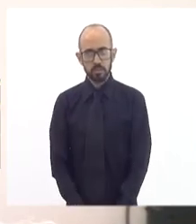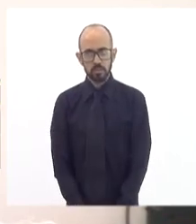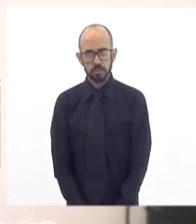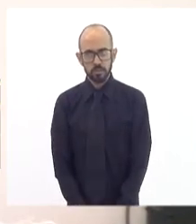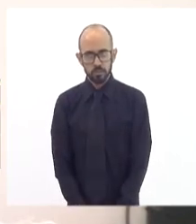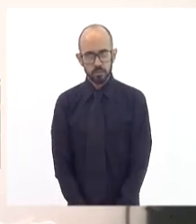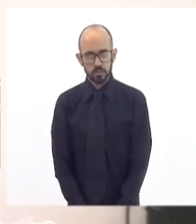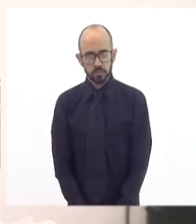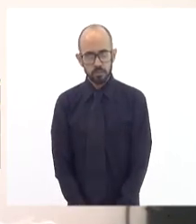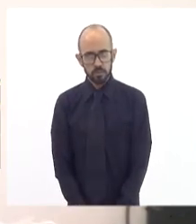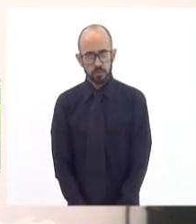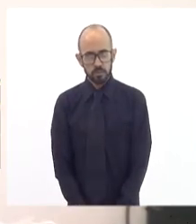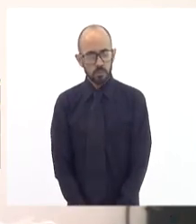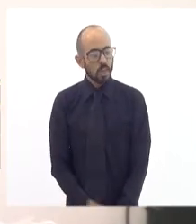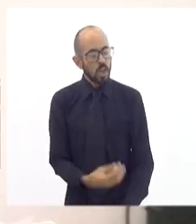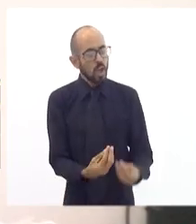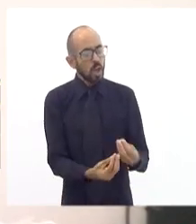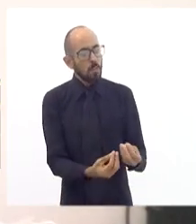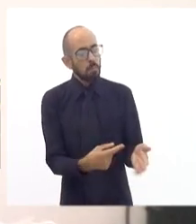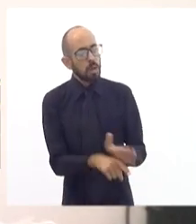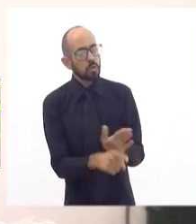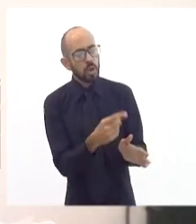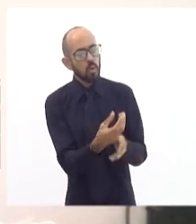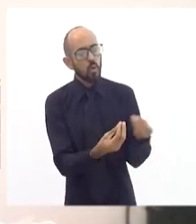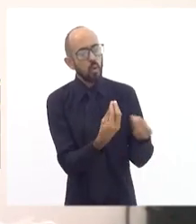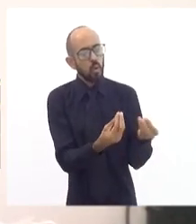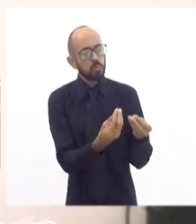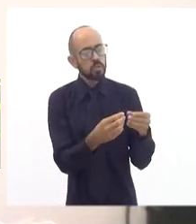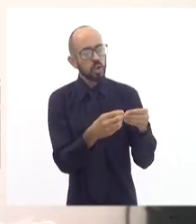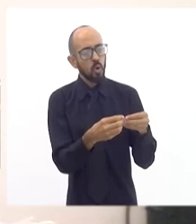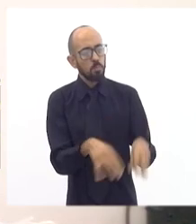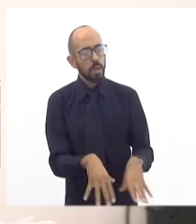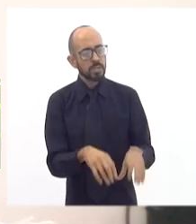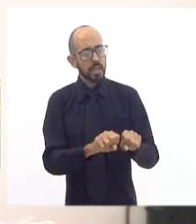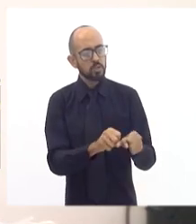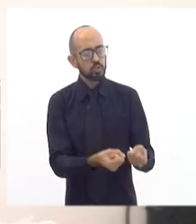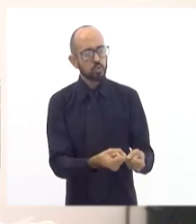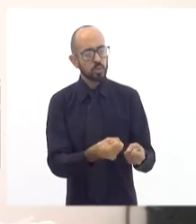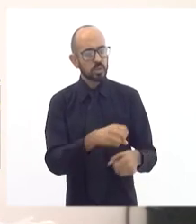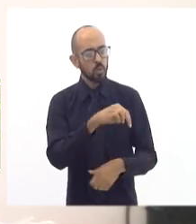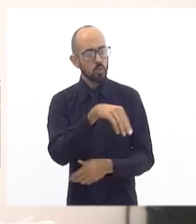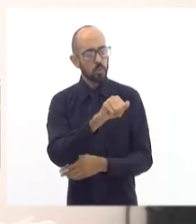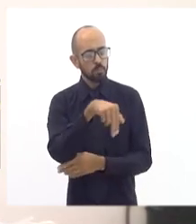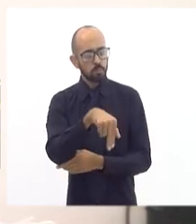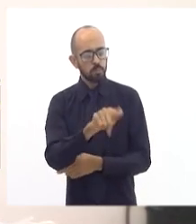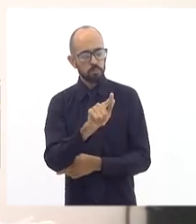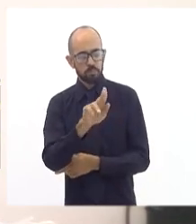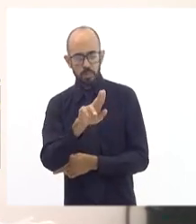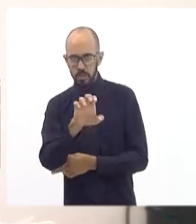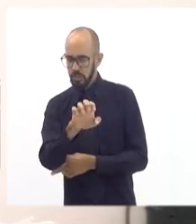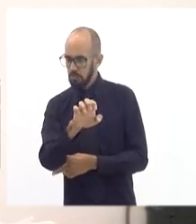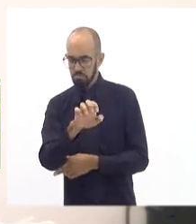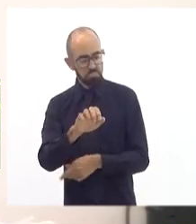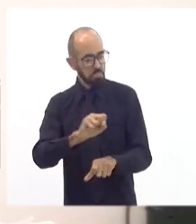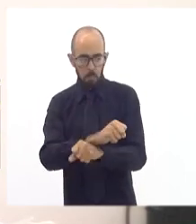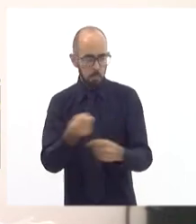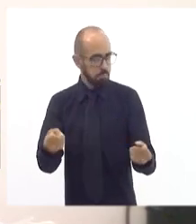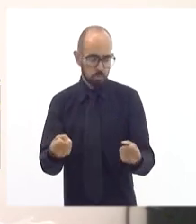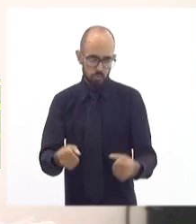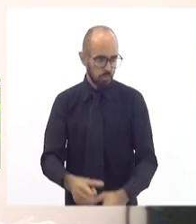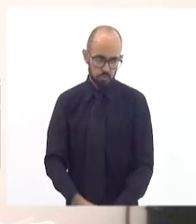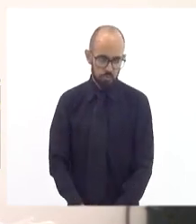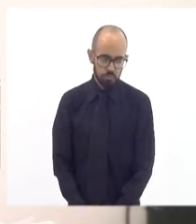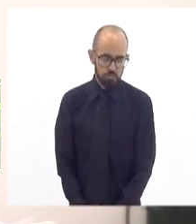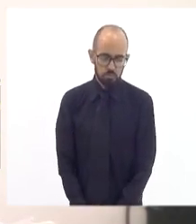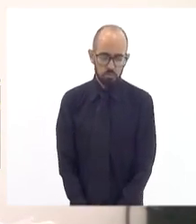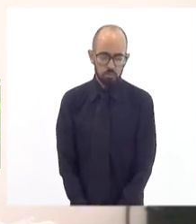E como que se compra essa supressão de um Bang tão importante para a biodiversidade e para os pescados não se compensa Essa